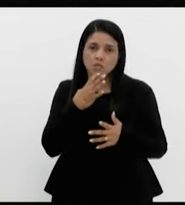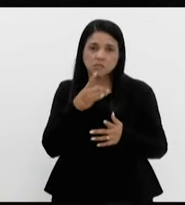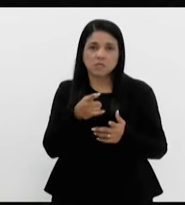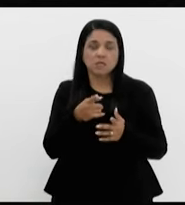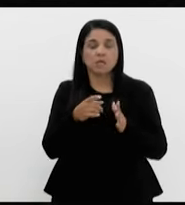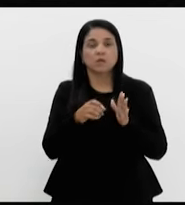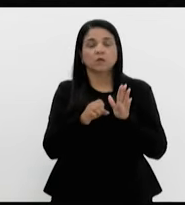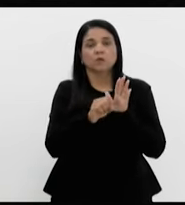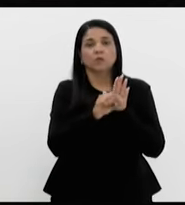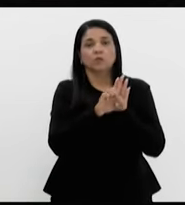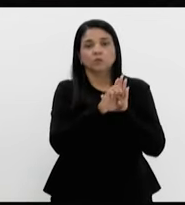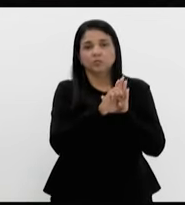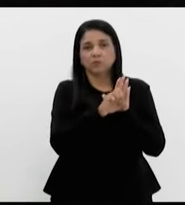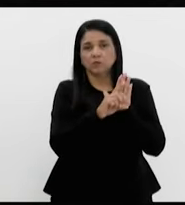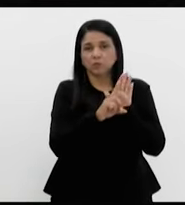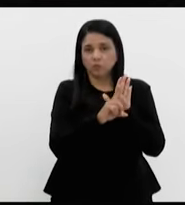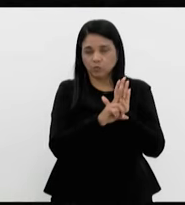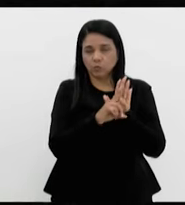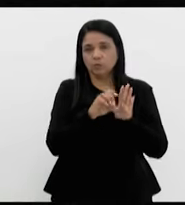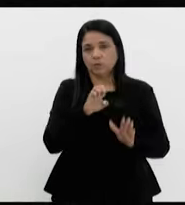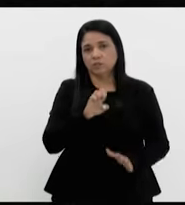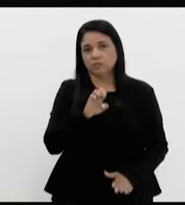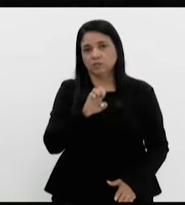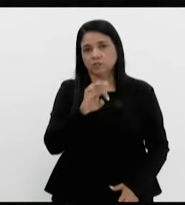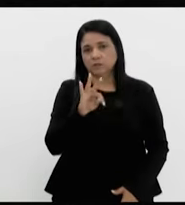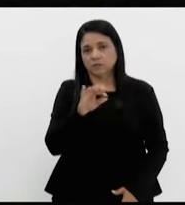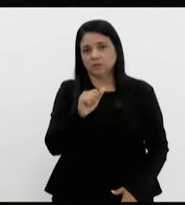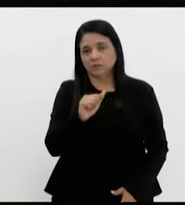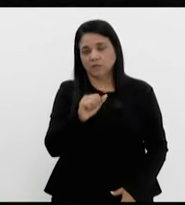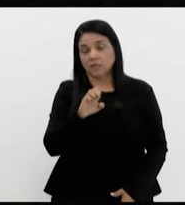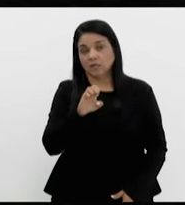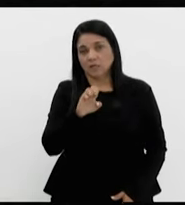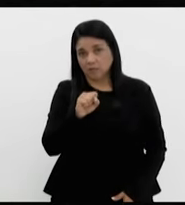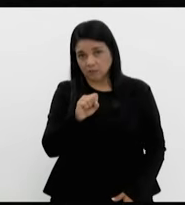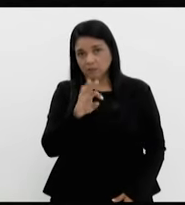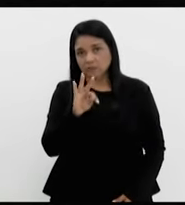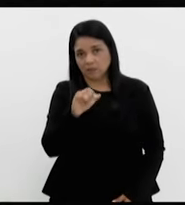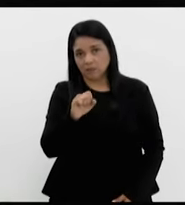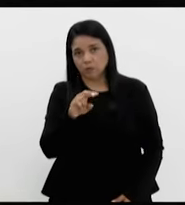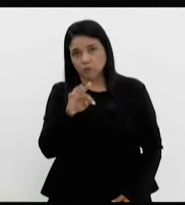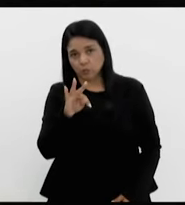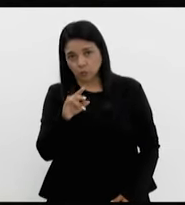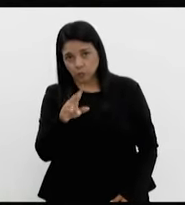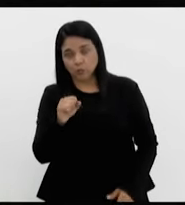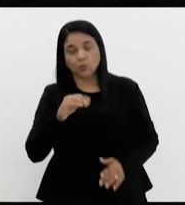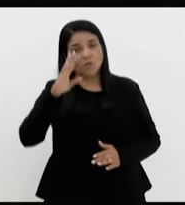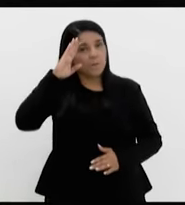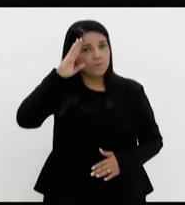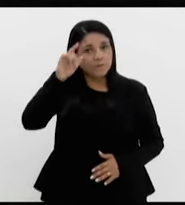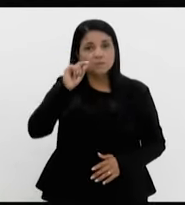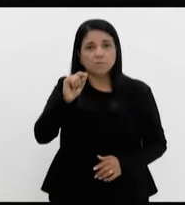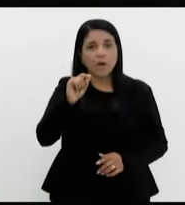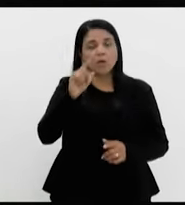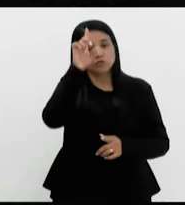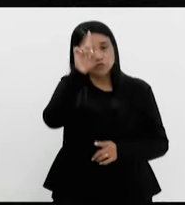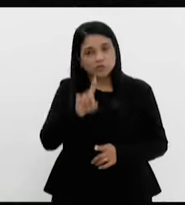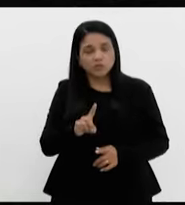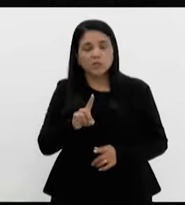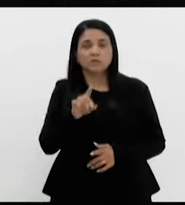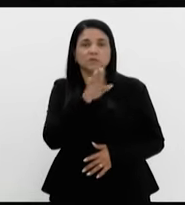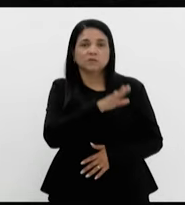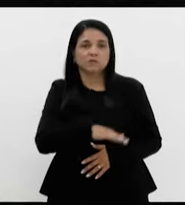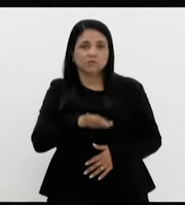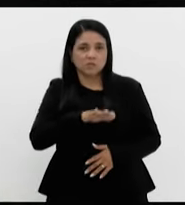Estatuto da Criança e do Adolescente como uma ferramenta fundamental para a garantia de direitos das nossas crianças e